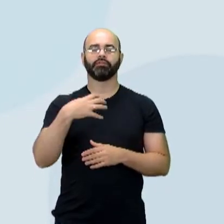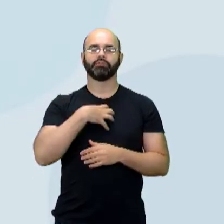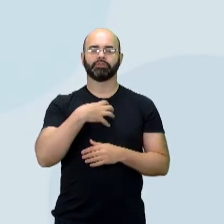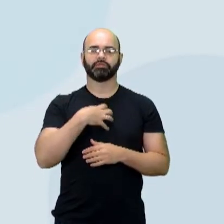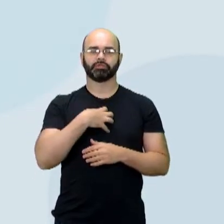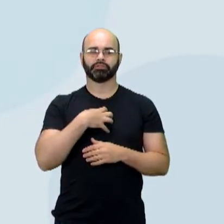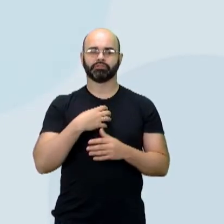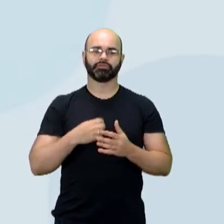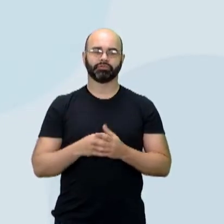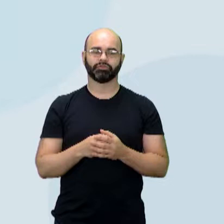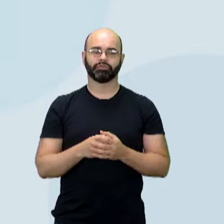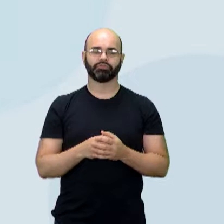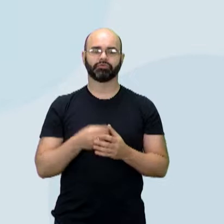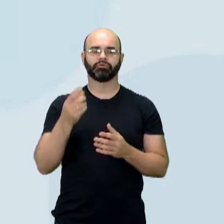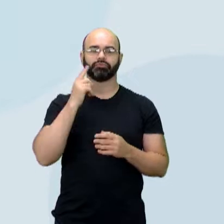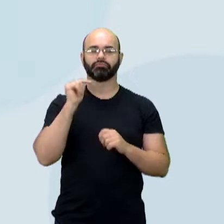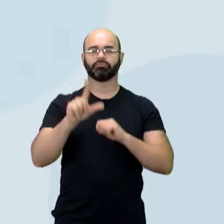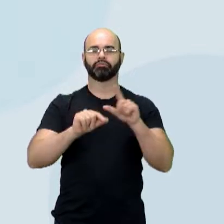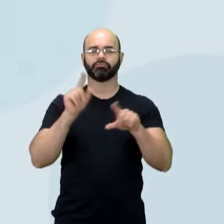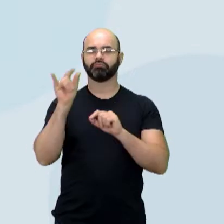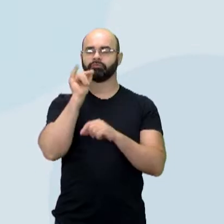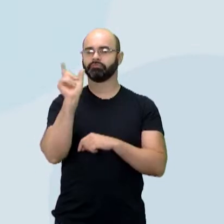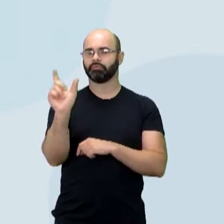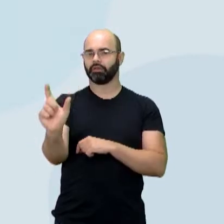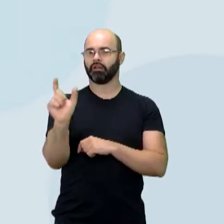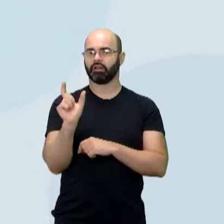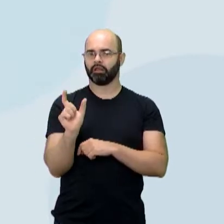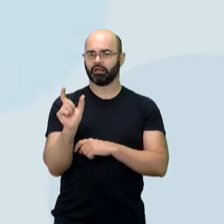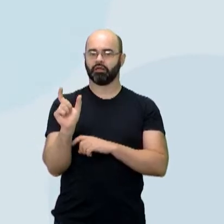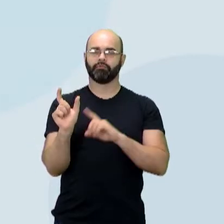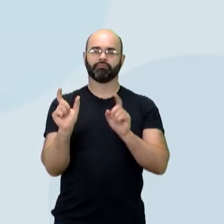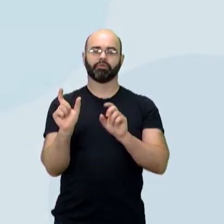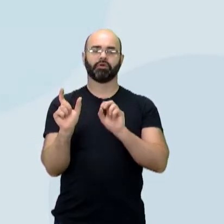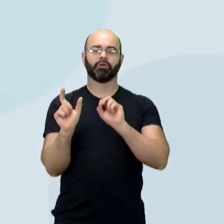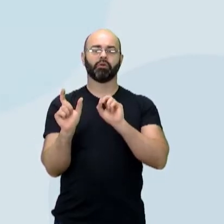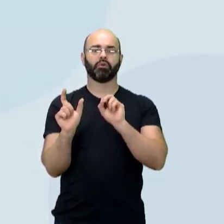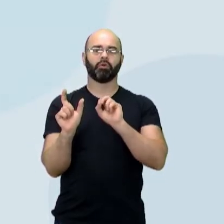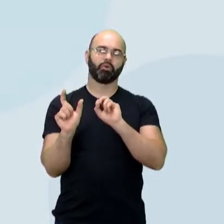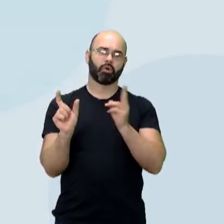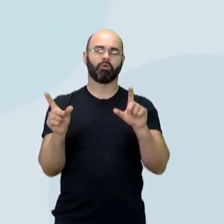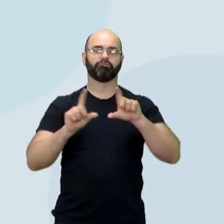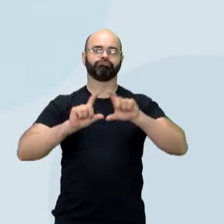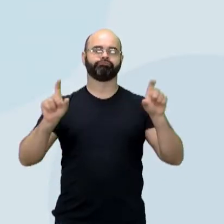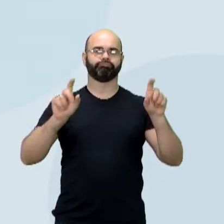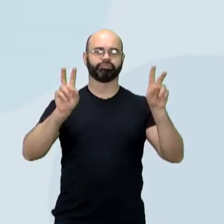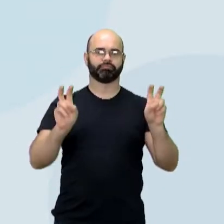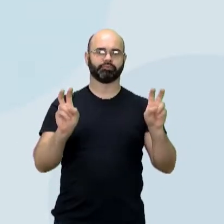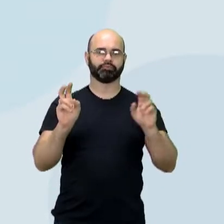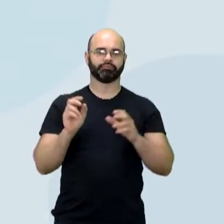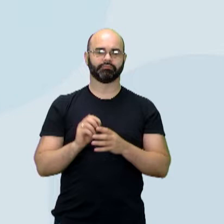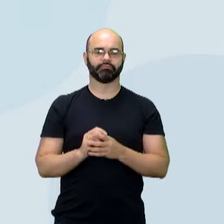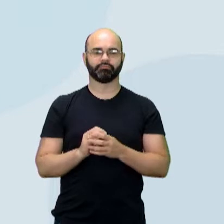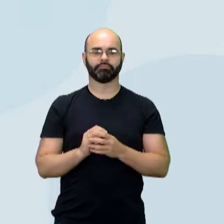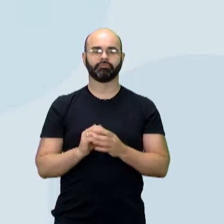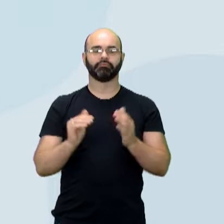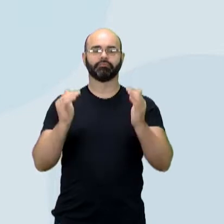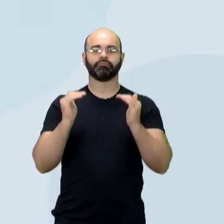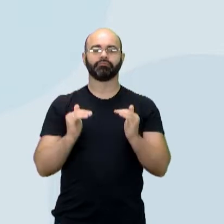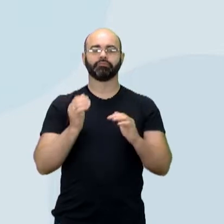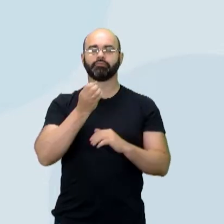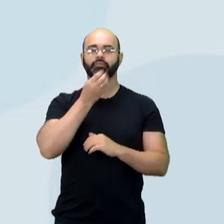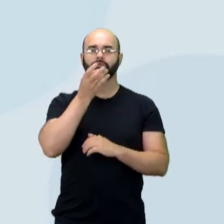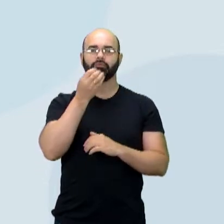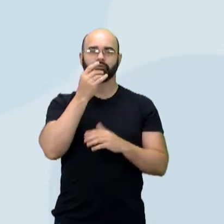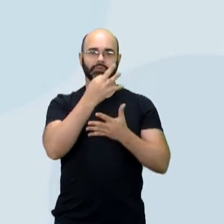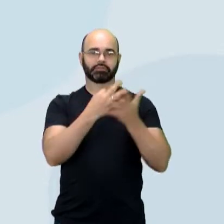da escolha de determinada palavra ou expressão. Localizar informações explícitas